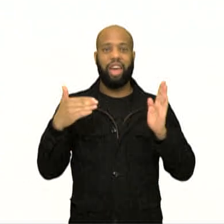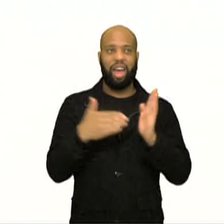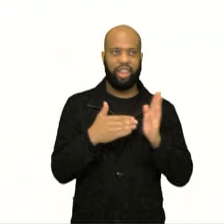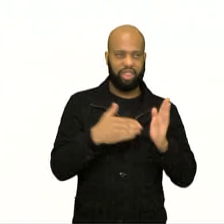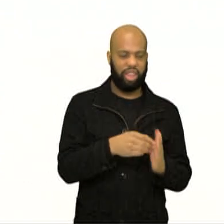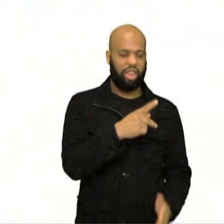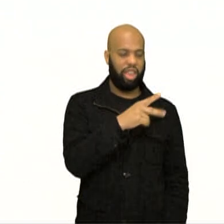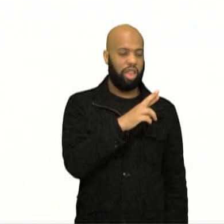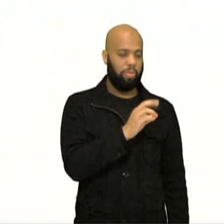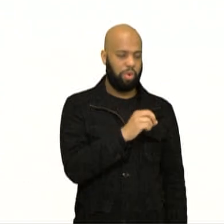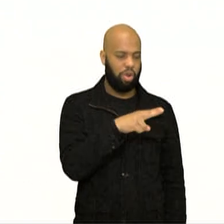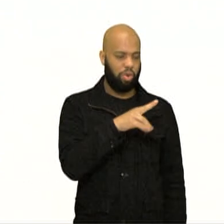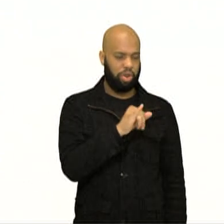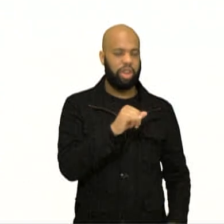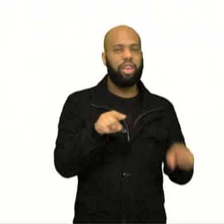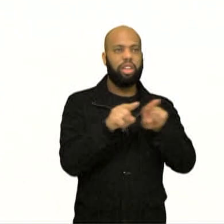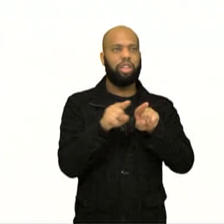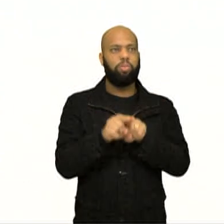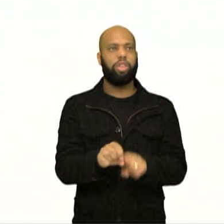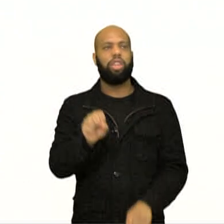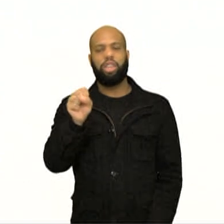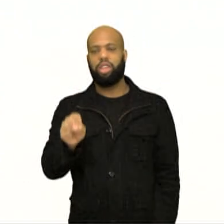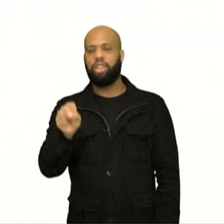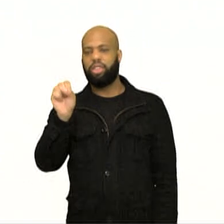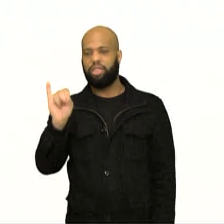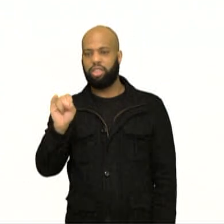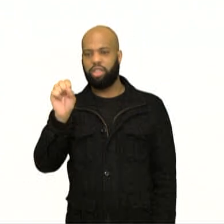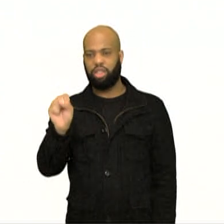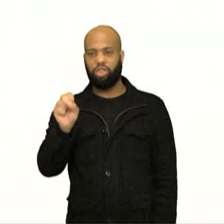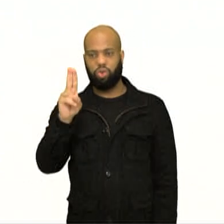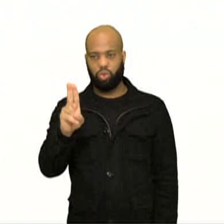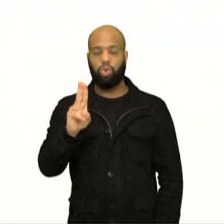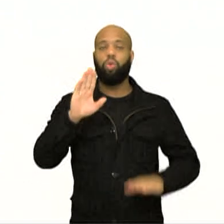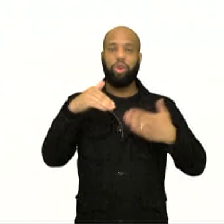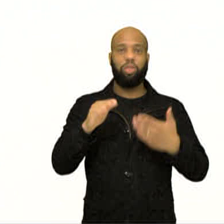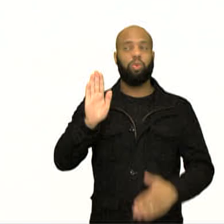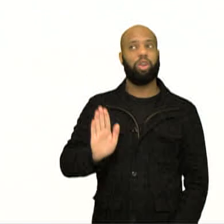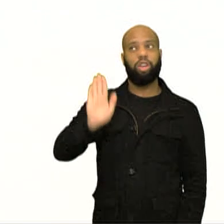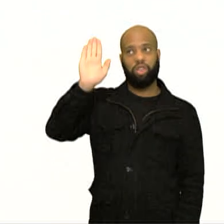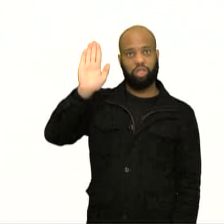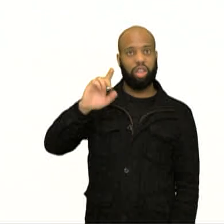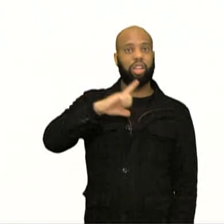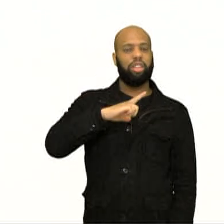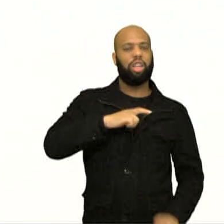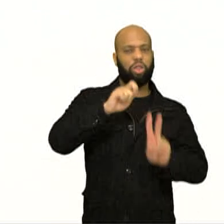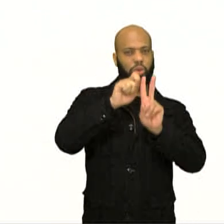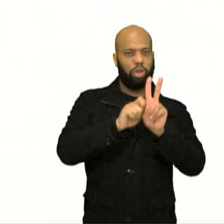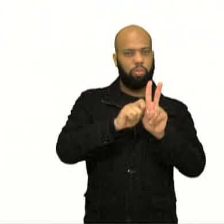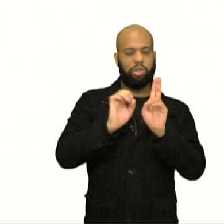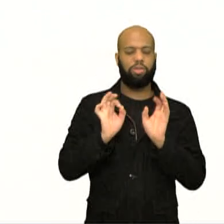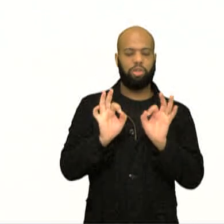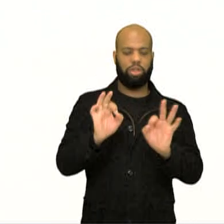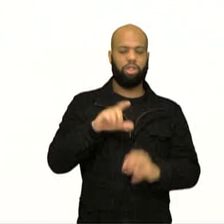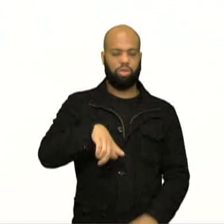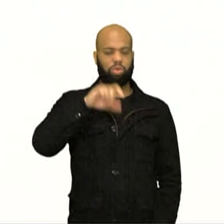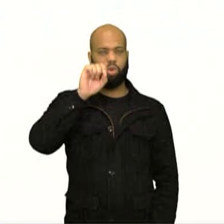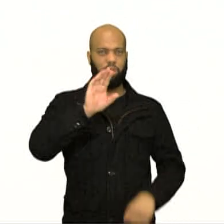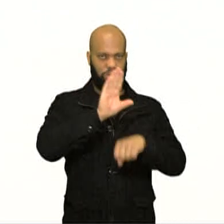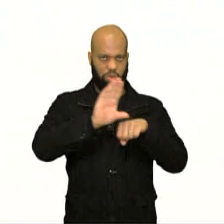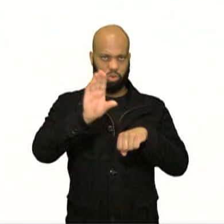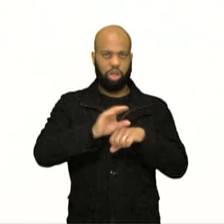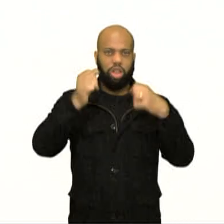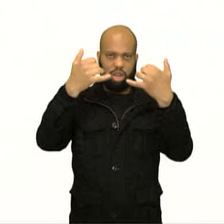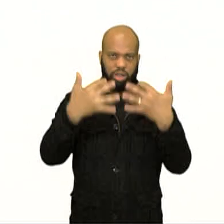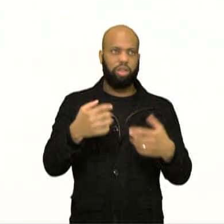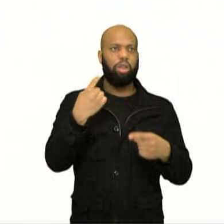e o SISU, os candidatos têm pouco mais de 2 meses para ter certeza. Explique por que de